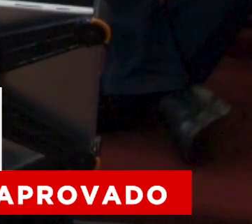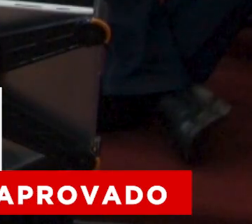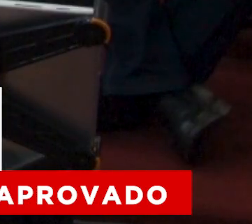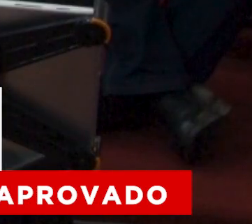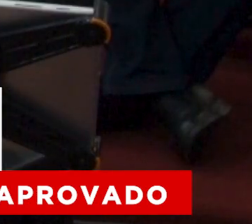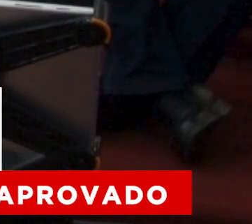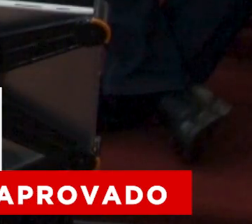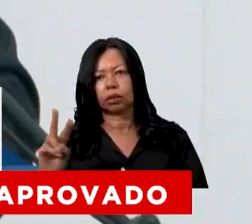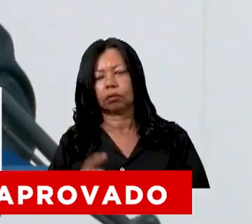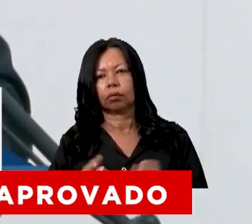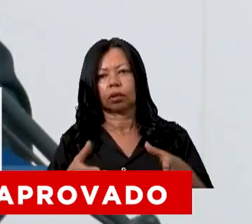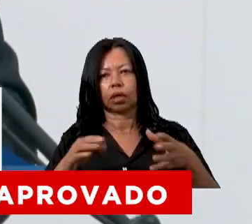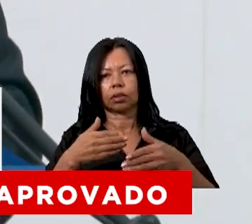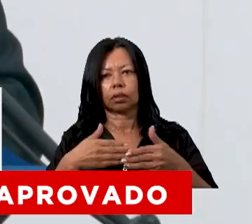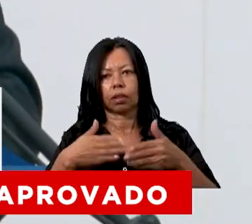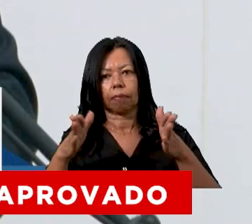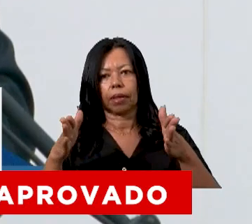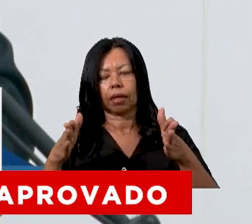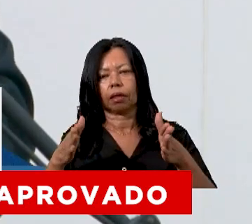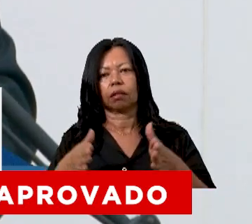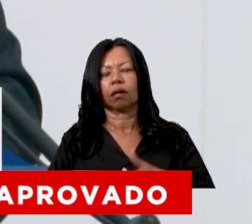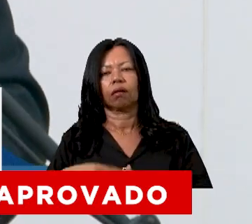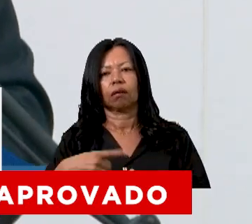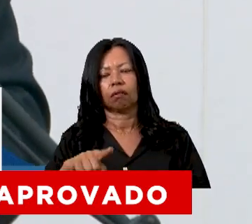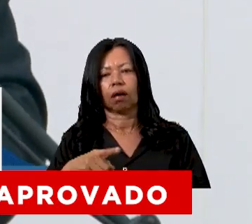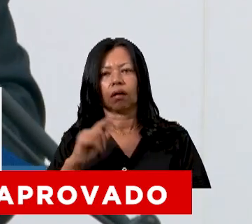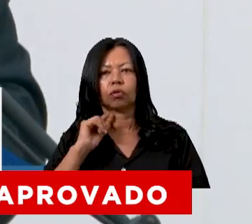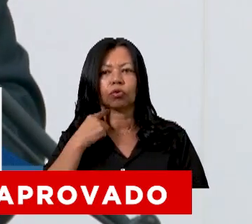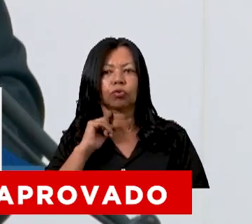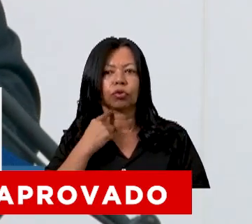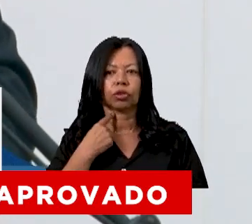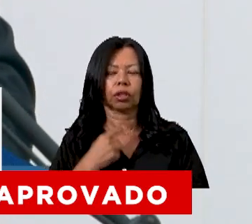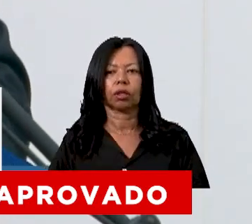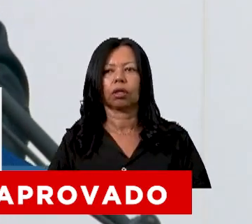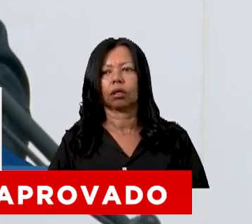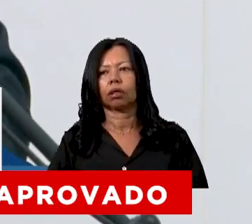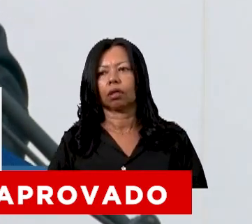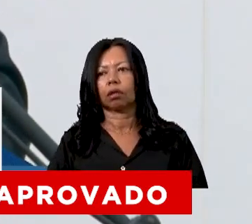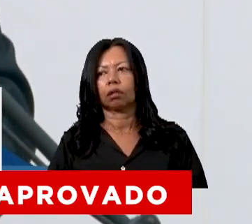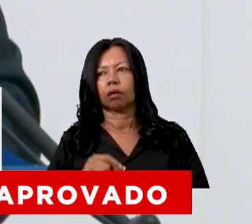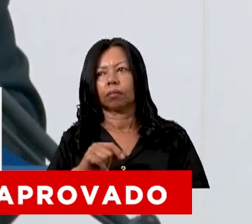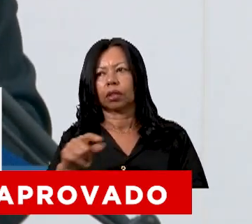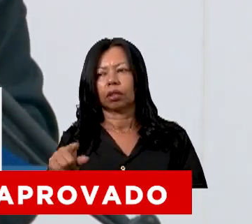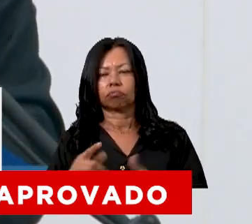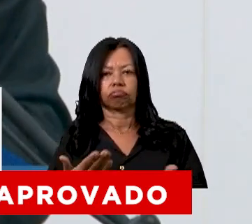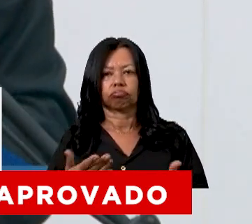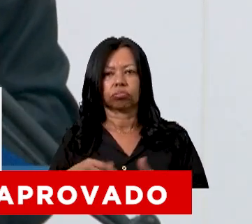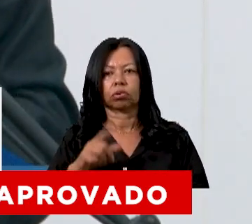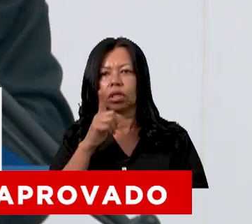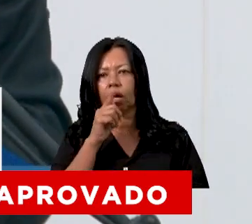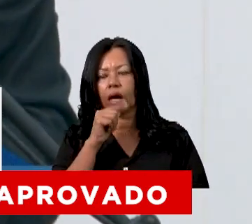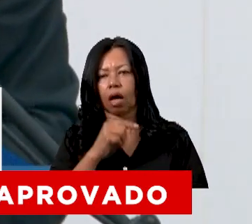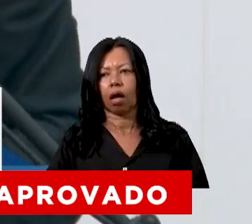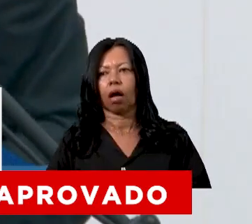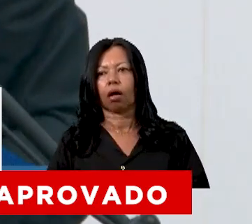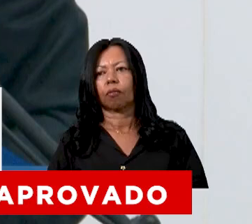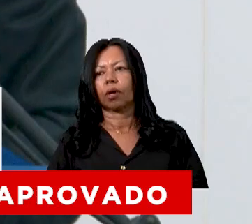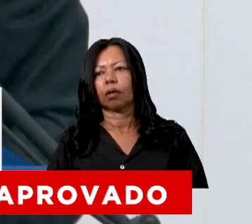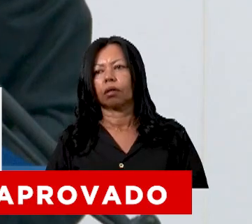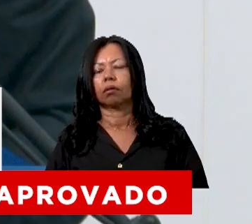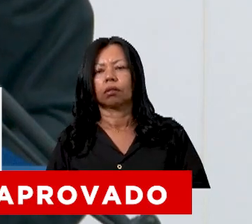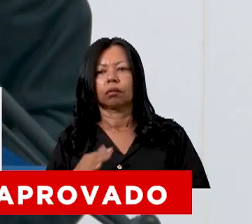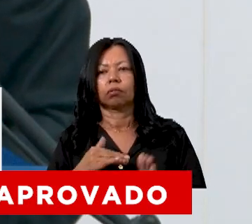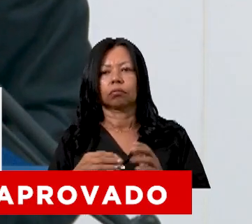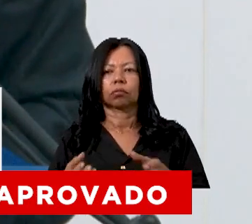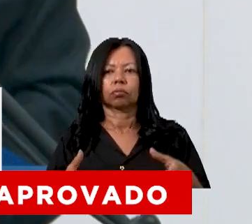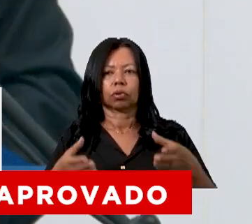abertas, infectadas por barata, resto de sujeira, pedaços de ferro dentro da água, caixas de amianto em todos